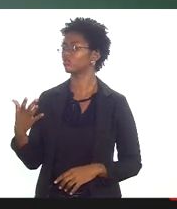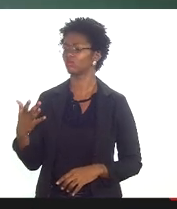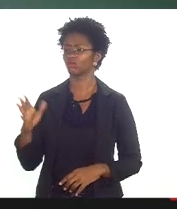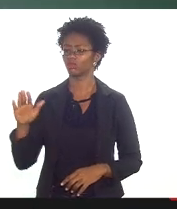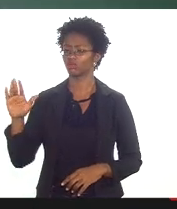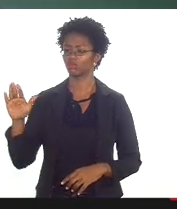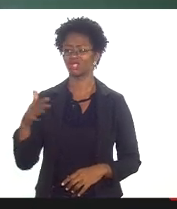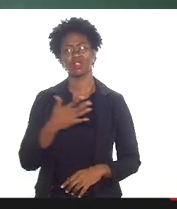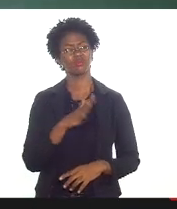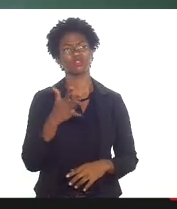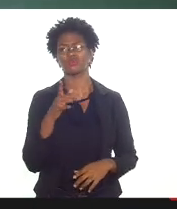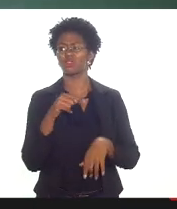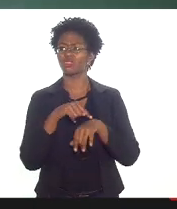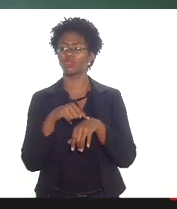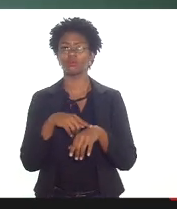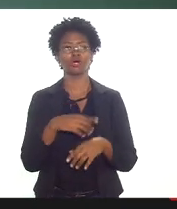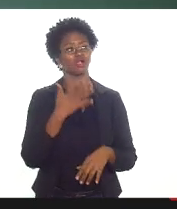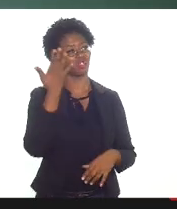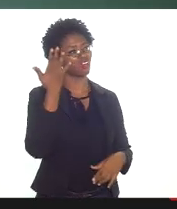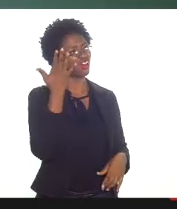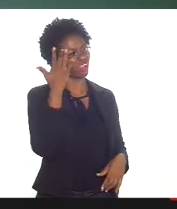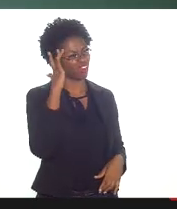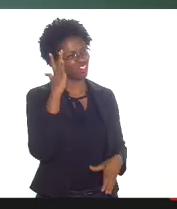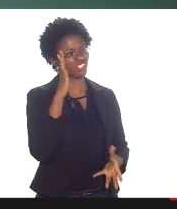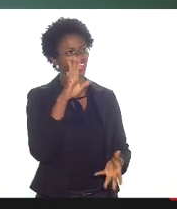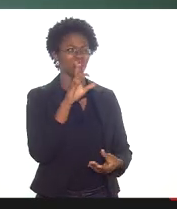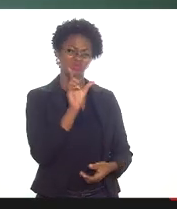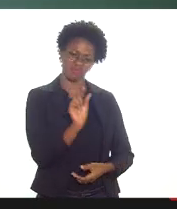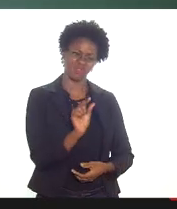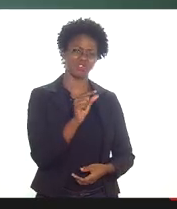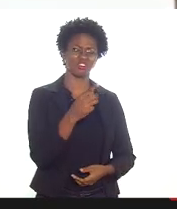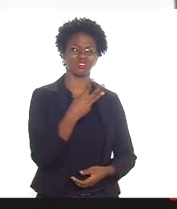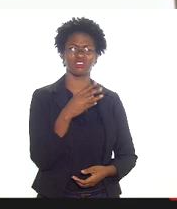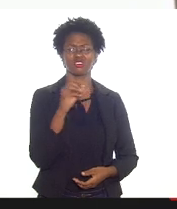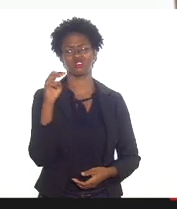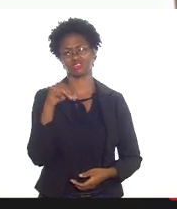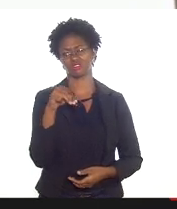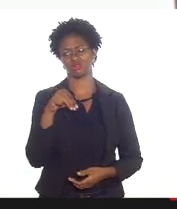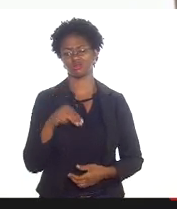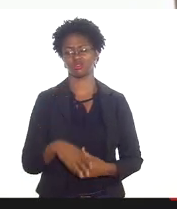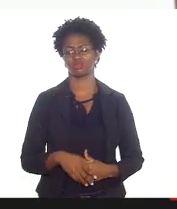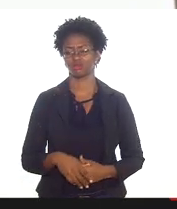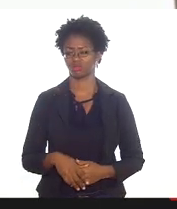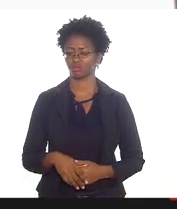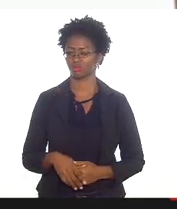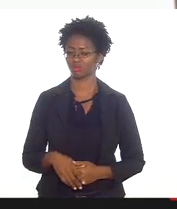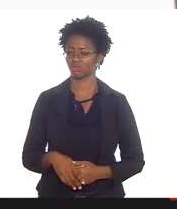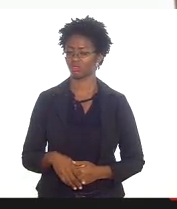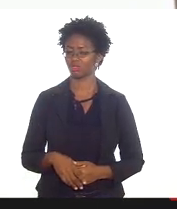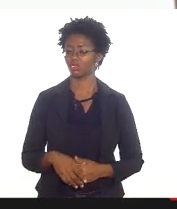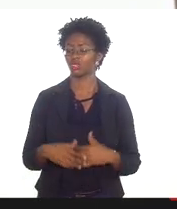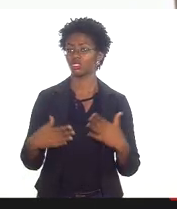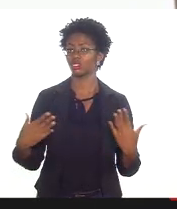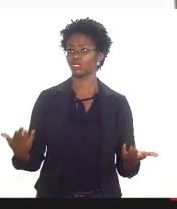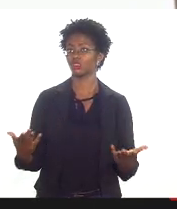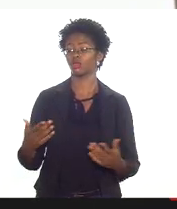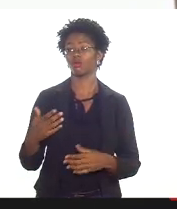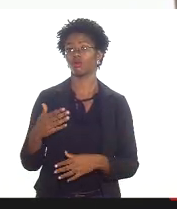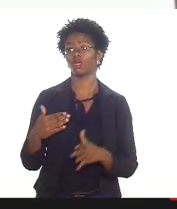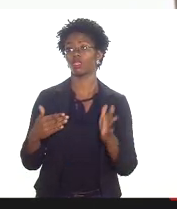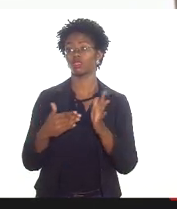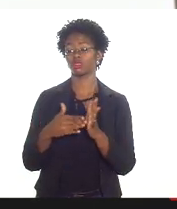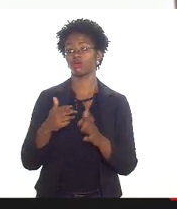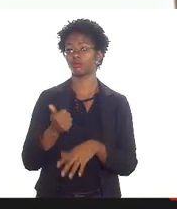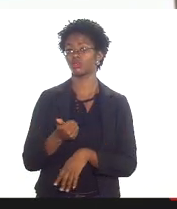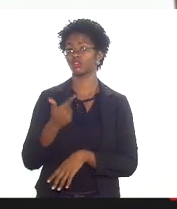Ah, eu acho que em menos de meia hora a gente termina essa apresentação. Então, vamos em frente aí, dá meio-dia, e a gente